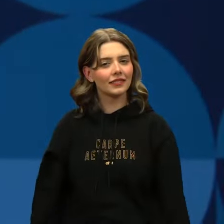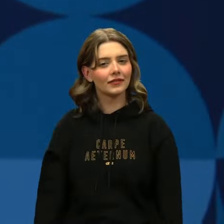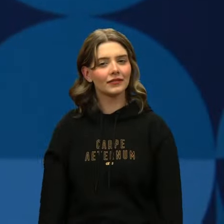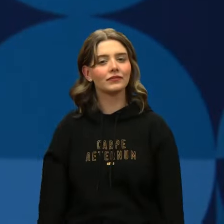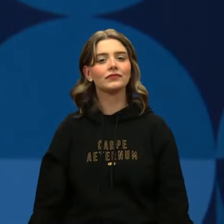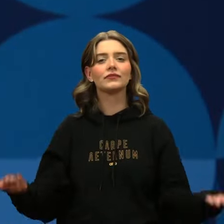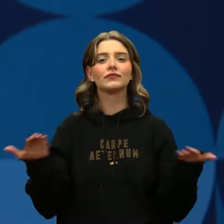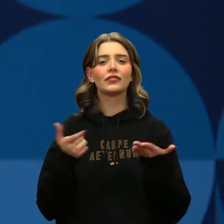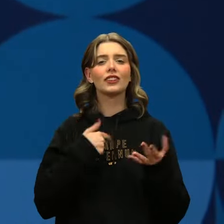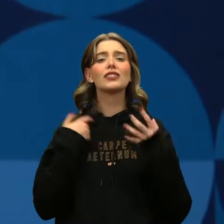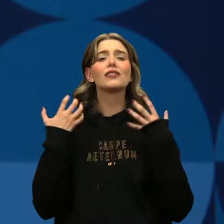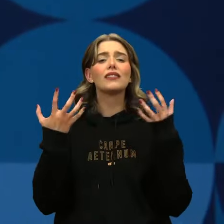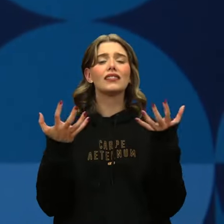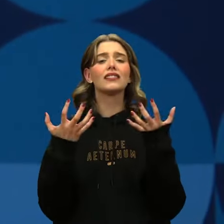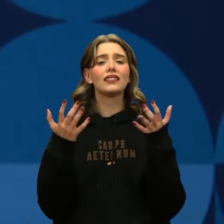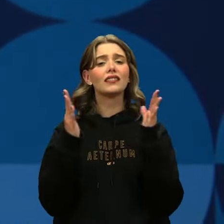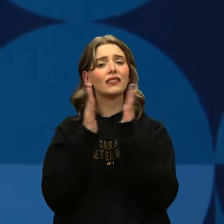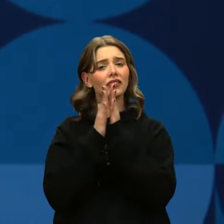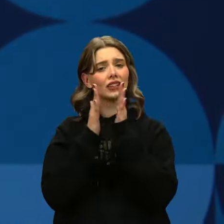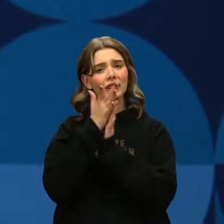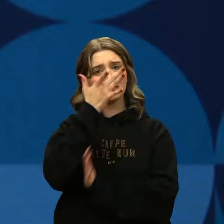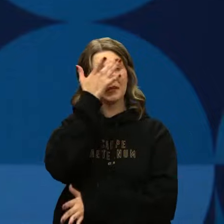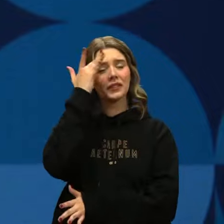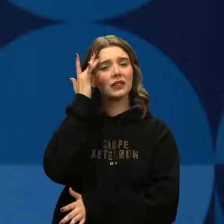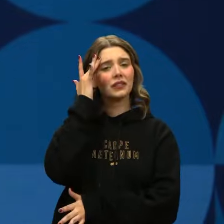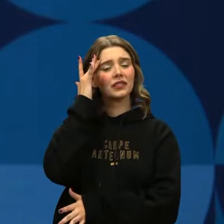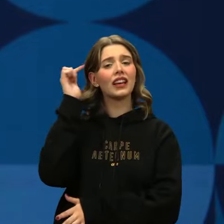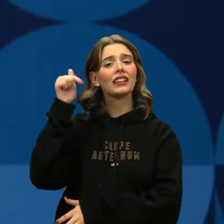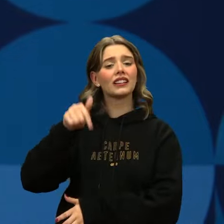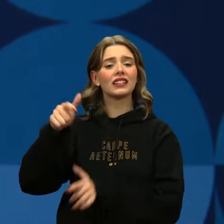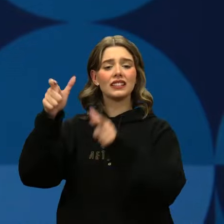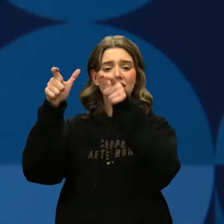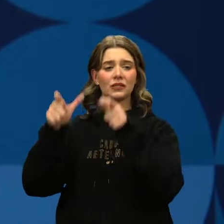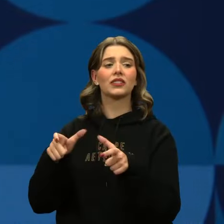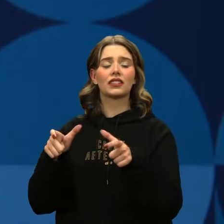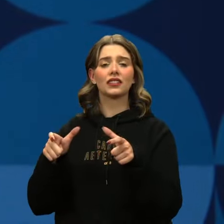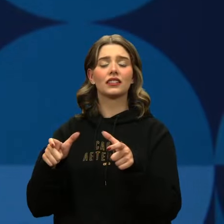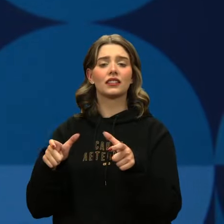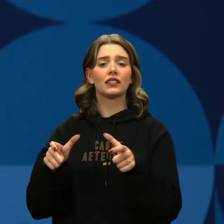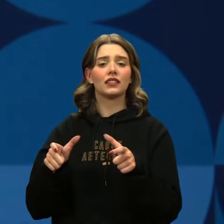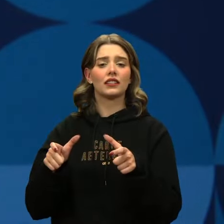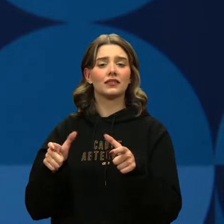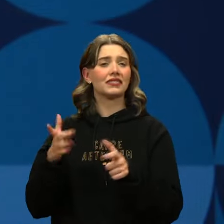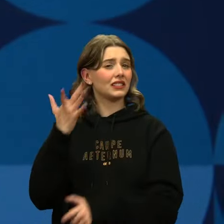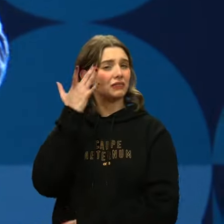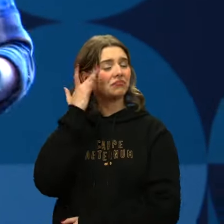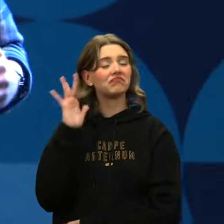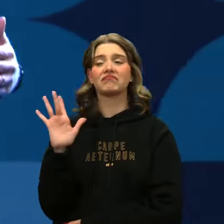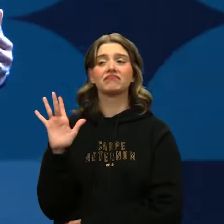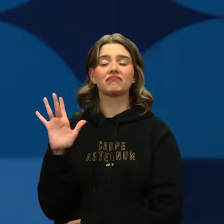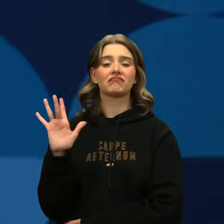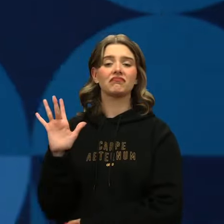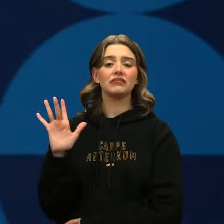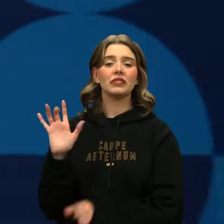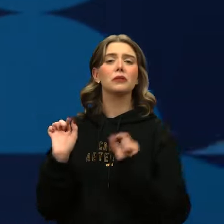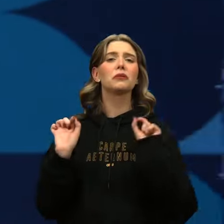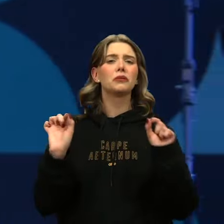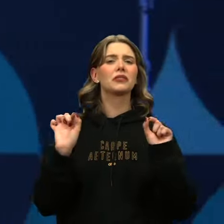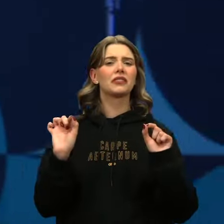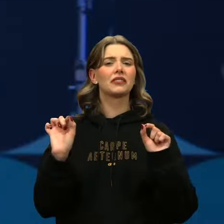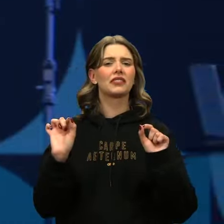Hoje eu quero orar por pessoas aqui nesse lugar. Eu não sei o que que você